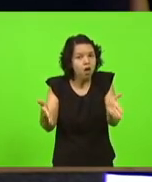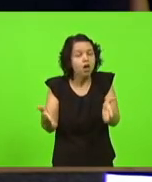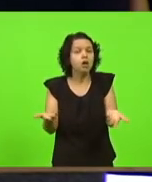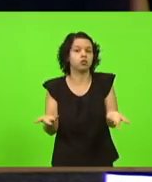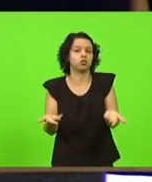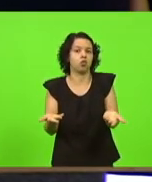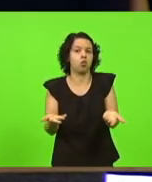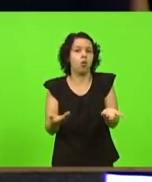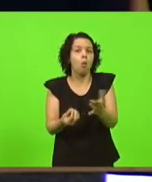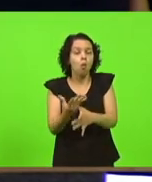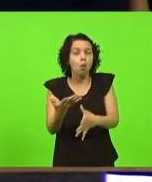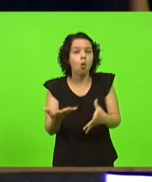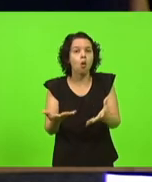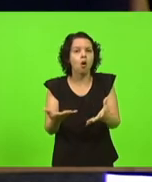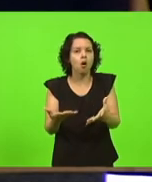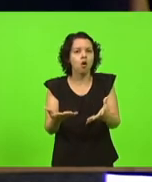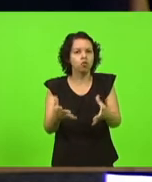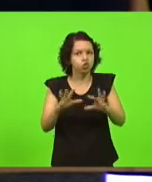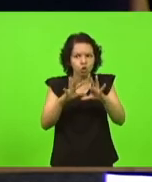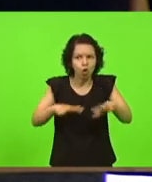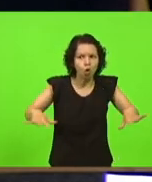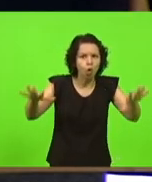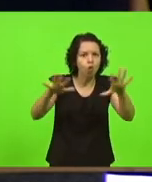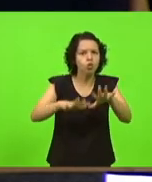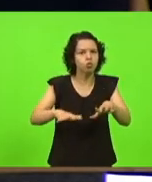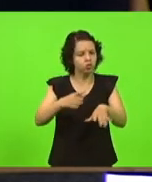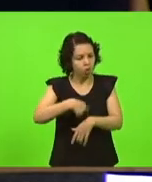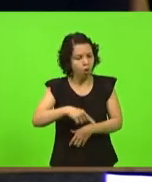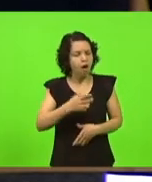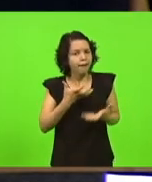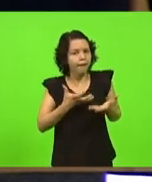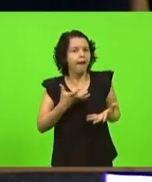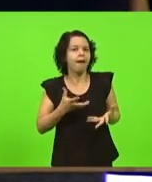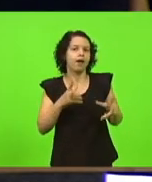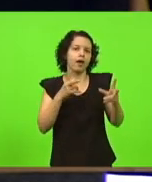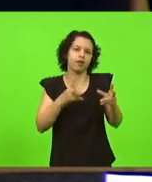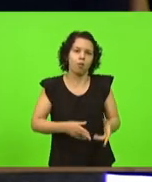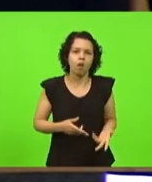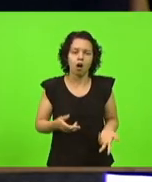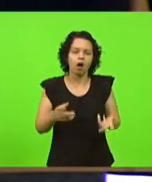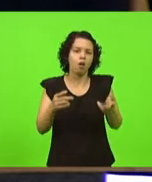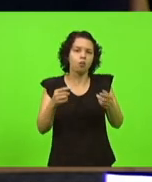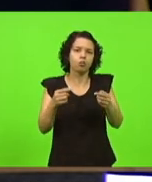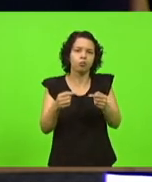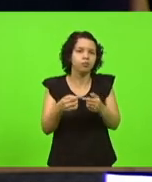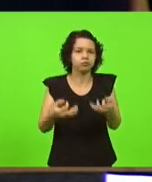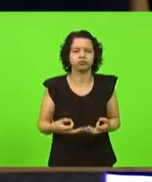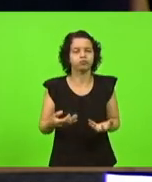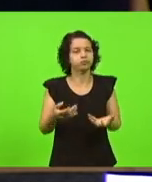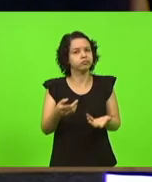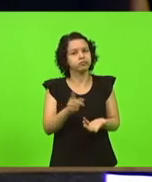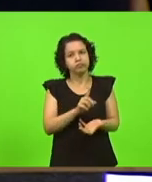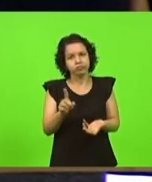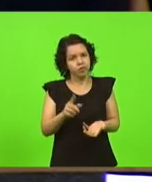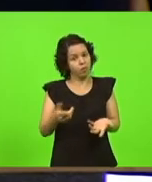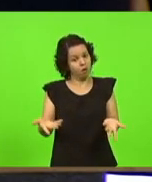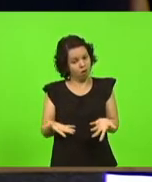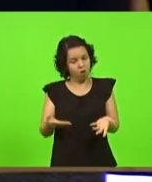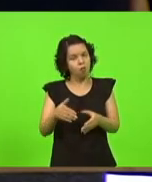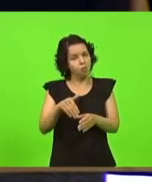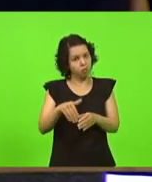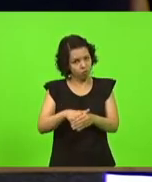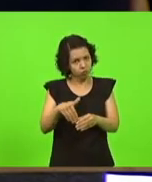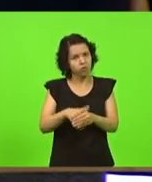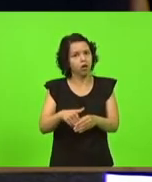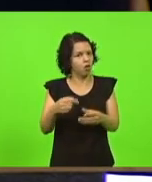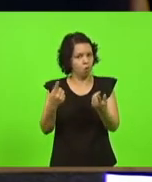foi edificado, não com todo mundo, não como a gente gostaria que fosse, mas é um momento que nós vamos estar votando, e eu não vou votar contra, porque eu entendo